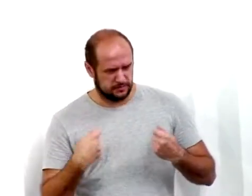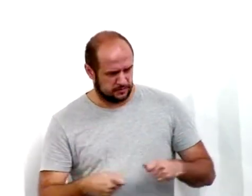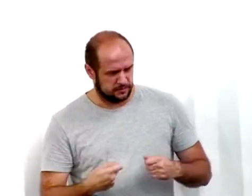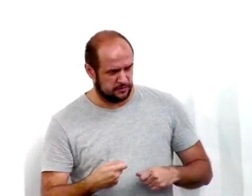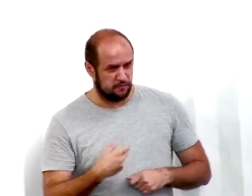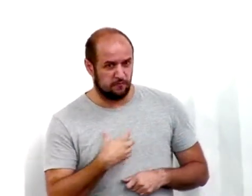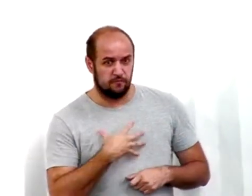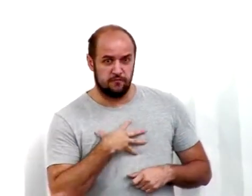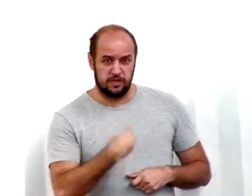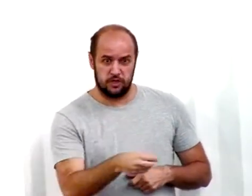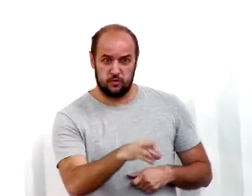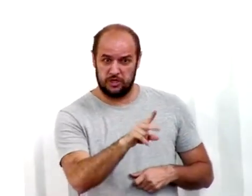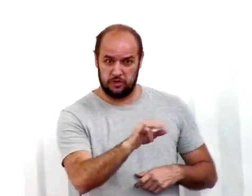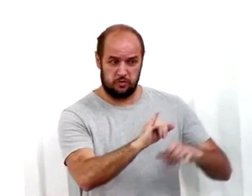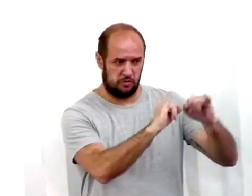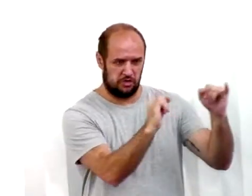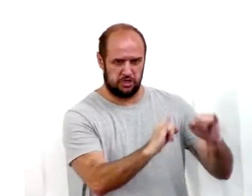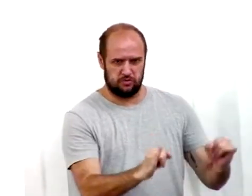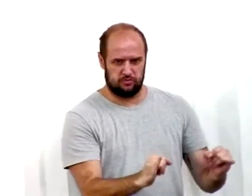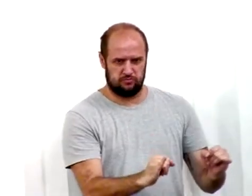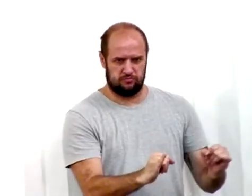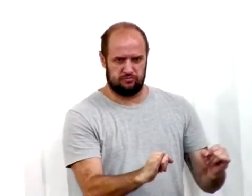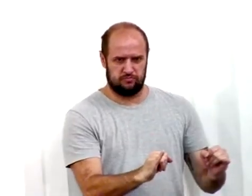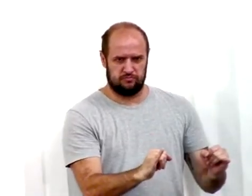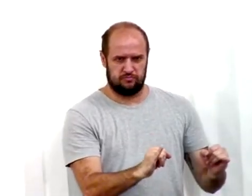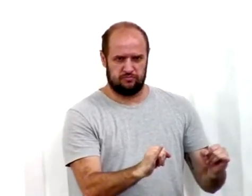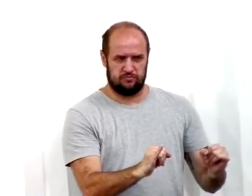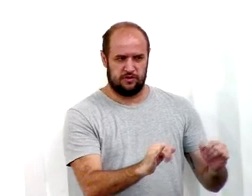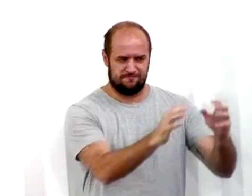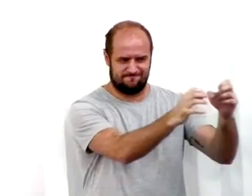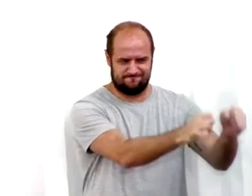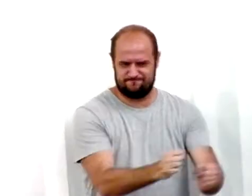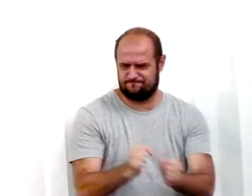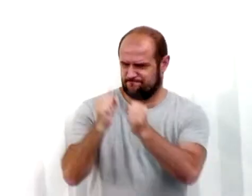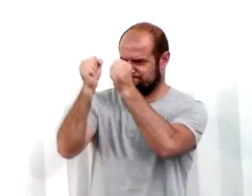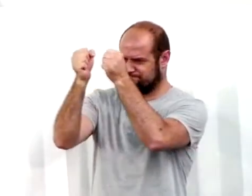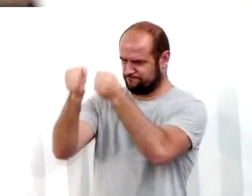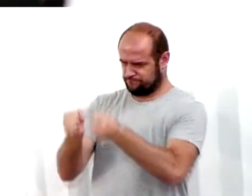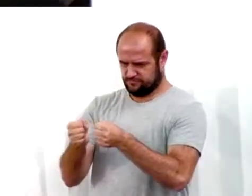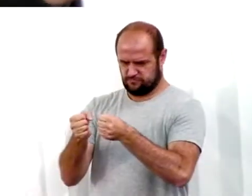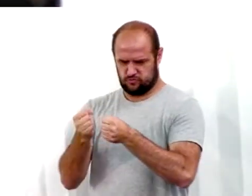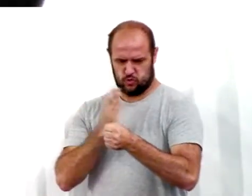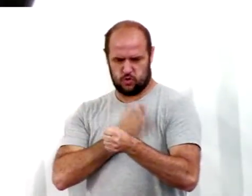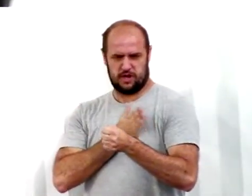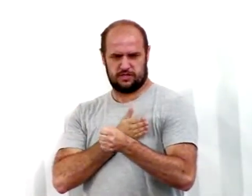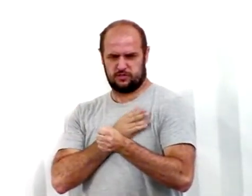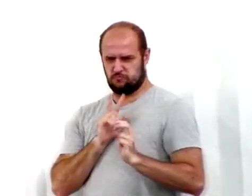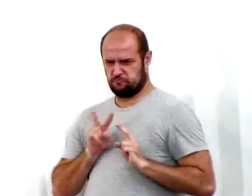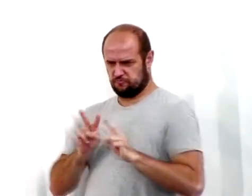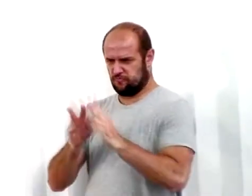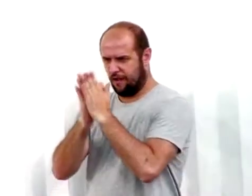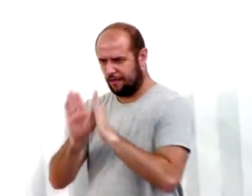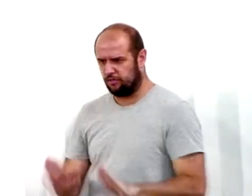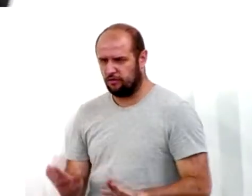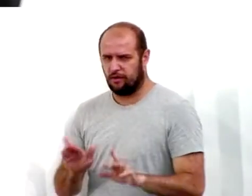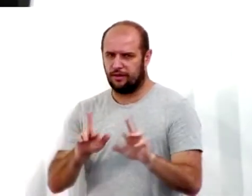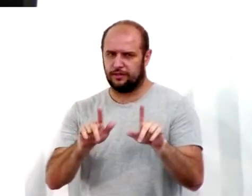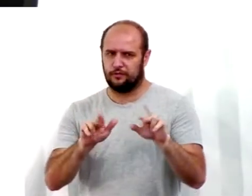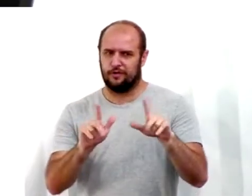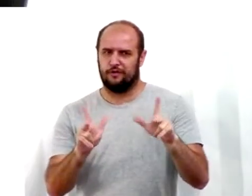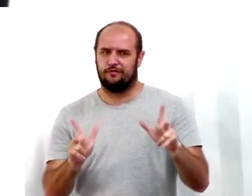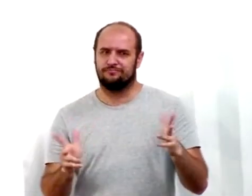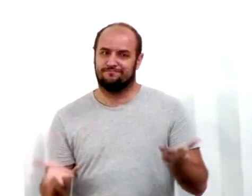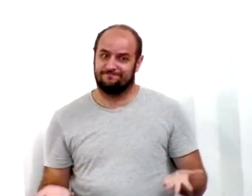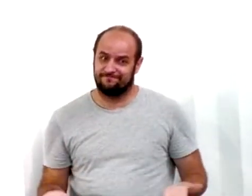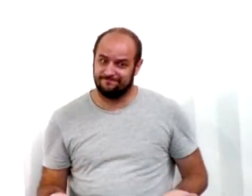em ídolos em nosso coração. Nós podemos transformar praticamente todas as bênçãos